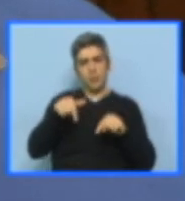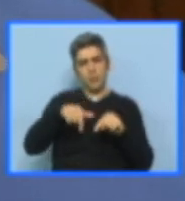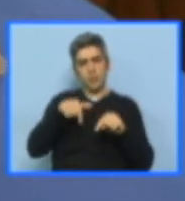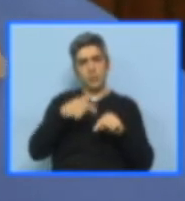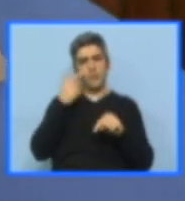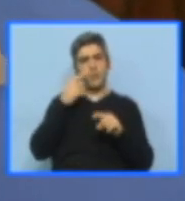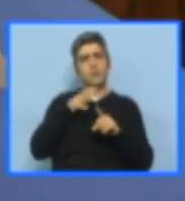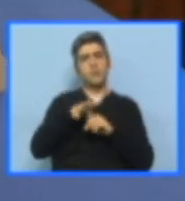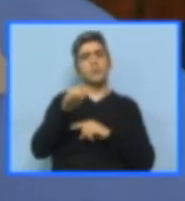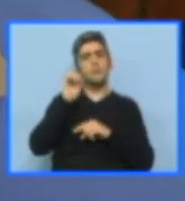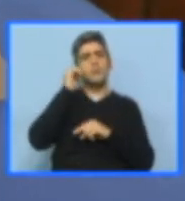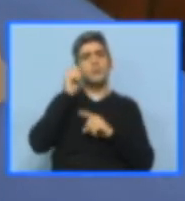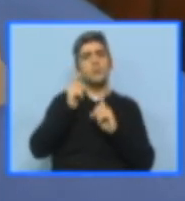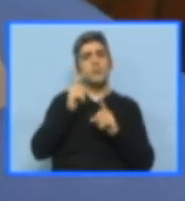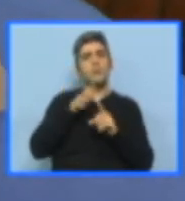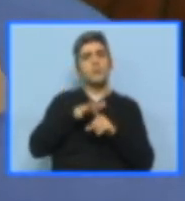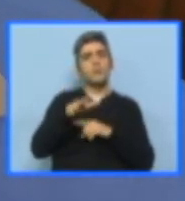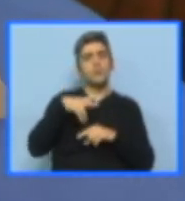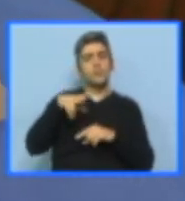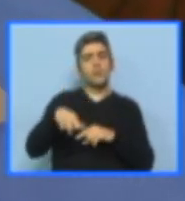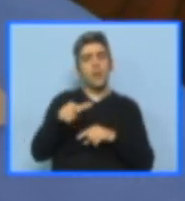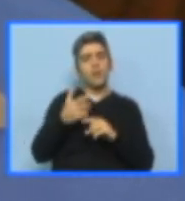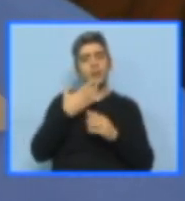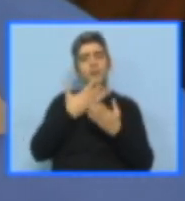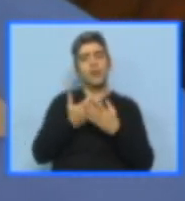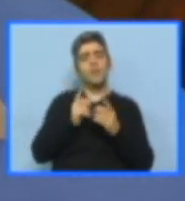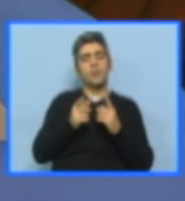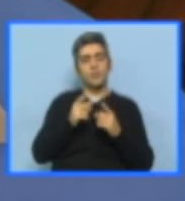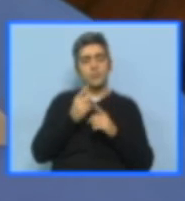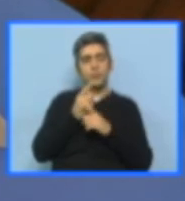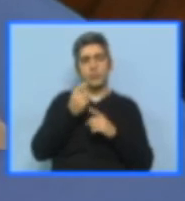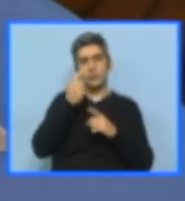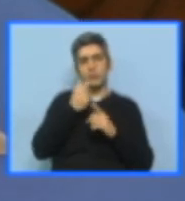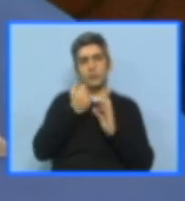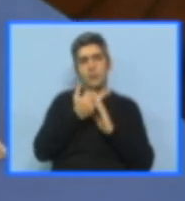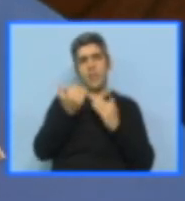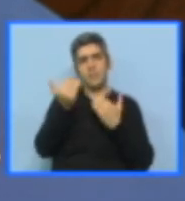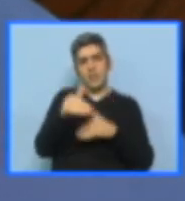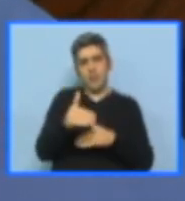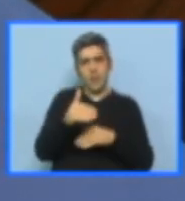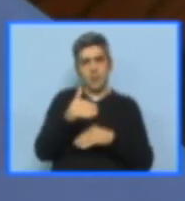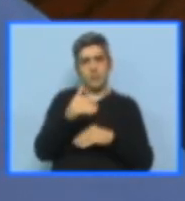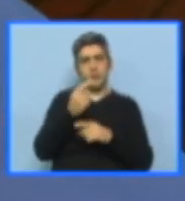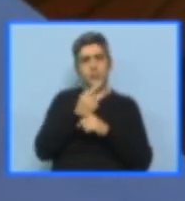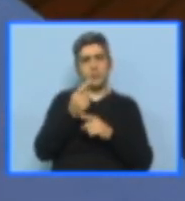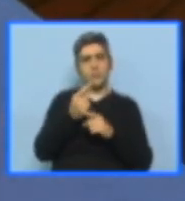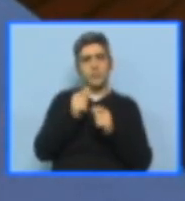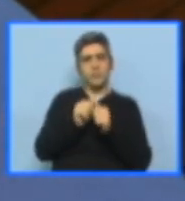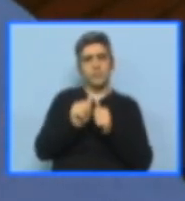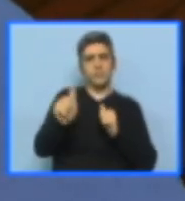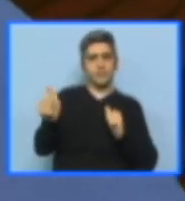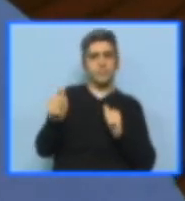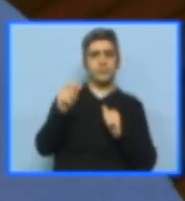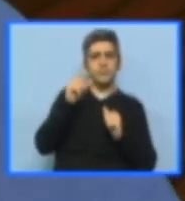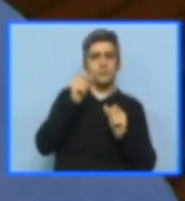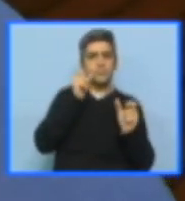foi o impacto da reforma em Portugal, que, como sabemos, foi historicamente limitado, por um lado pelo afastamento, por outro lado